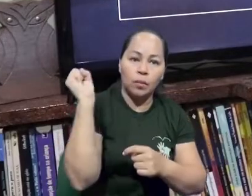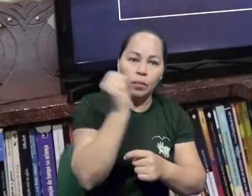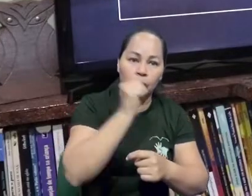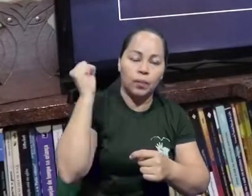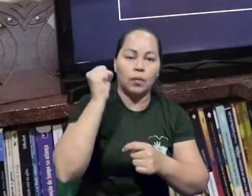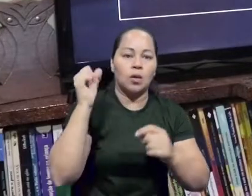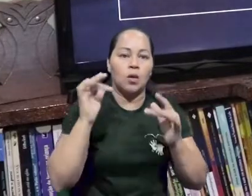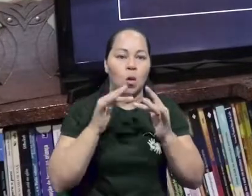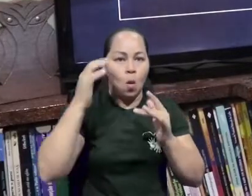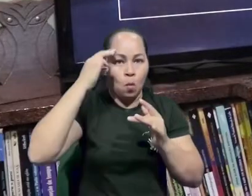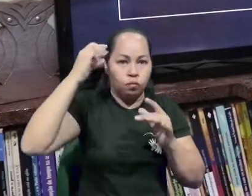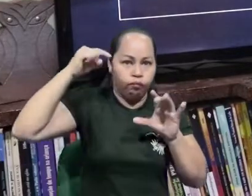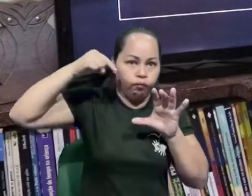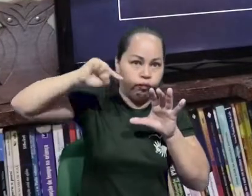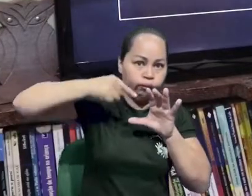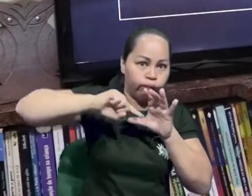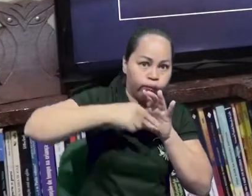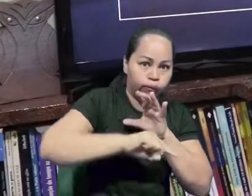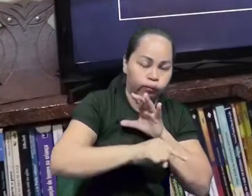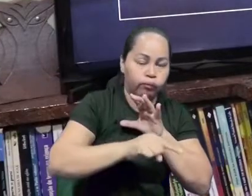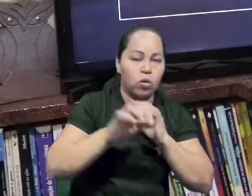com retardo mental grave